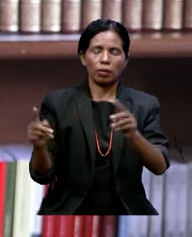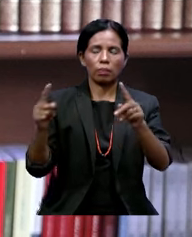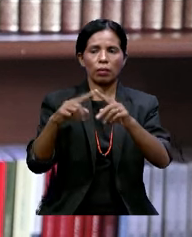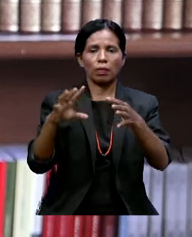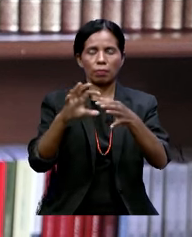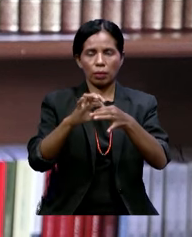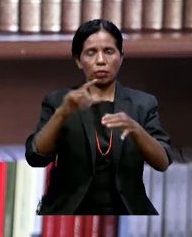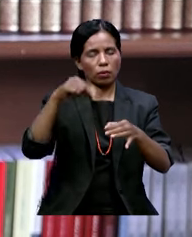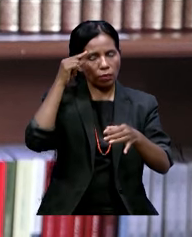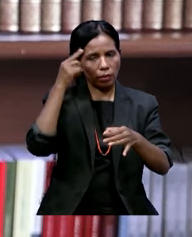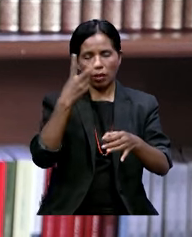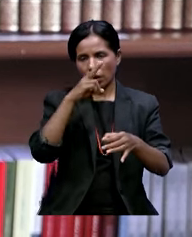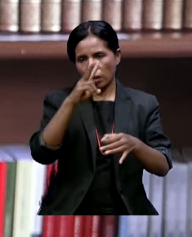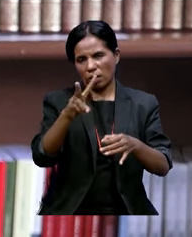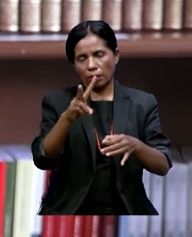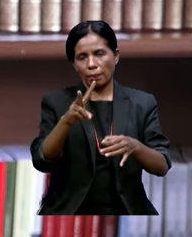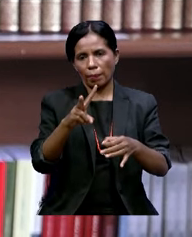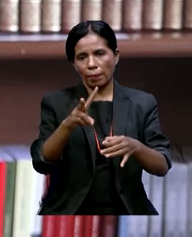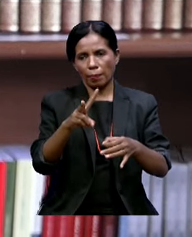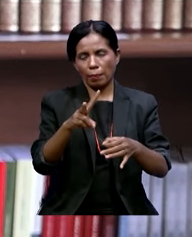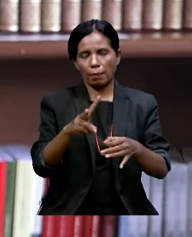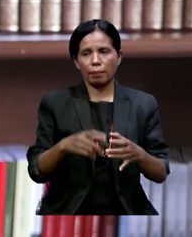do governo. Se hareba ma kata ka